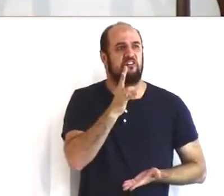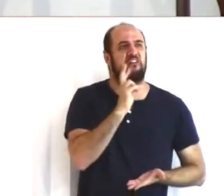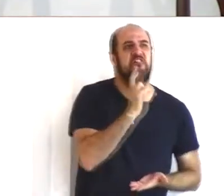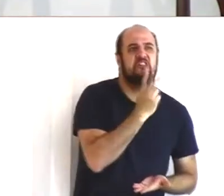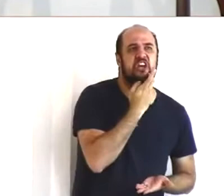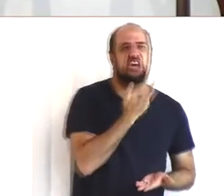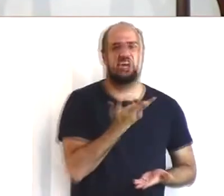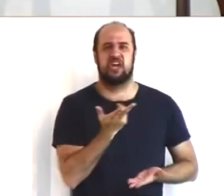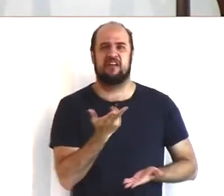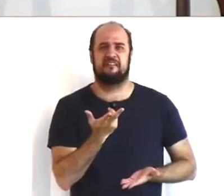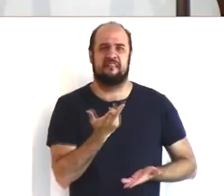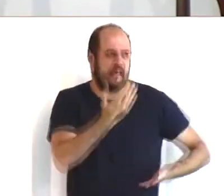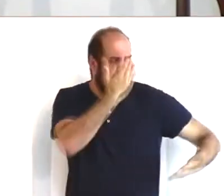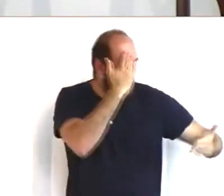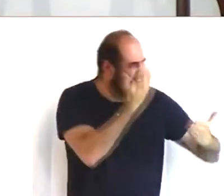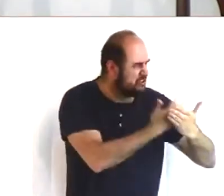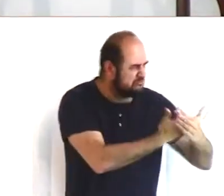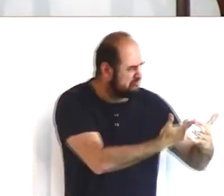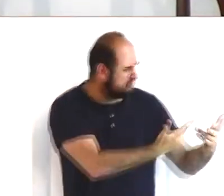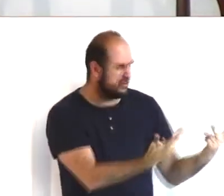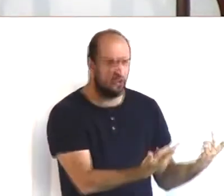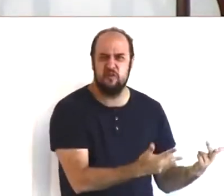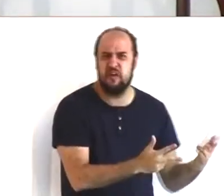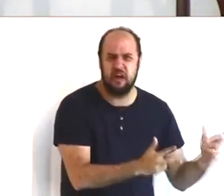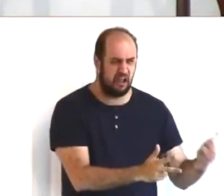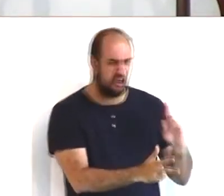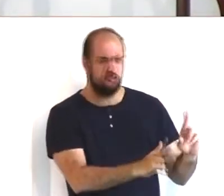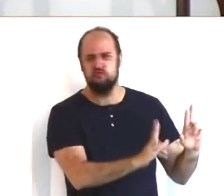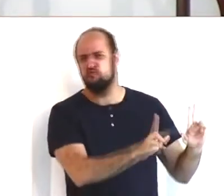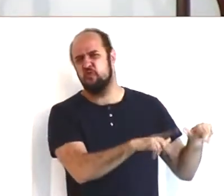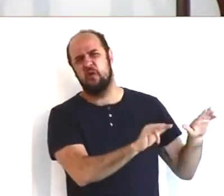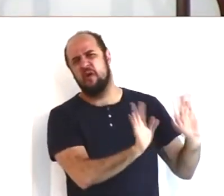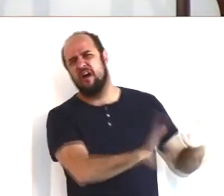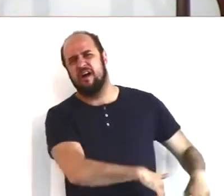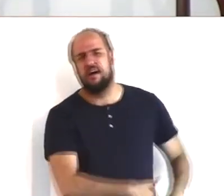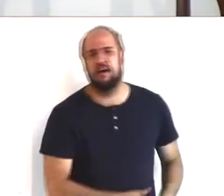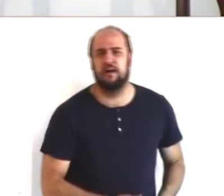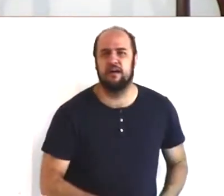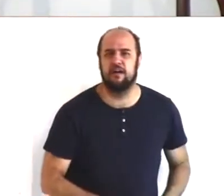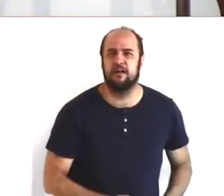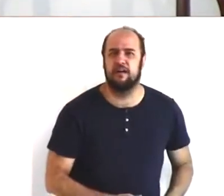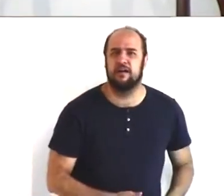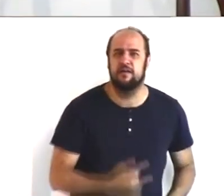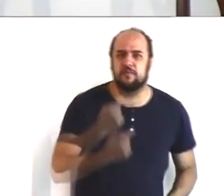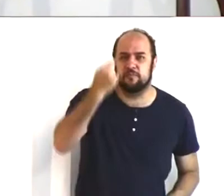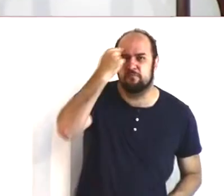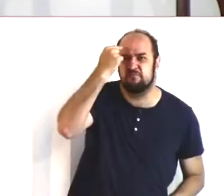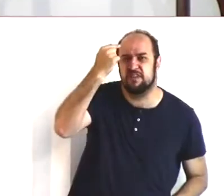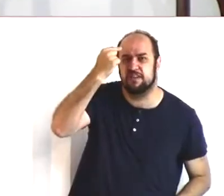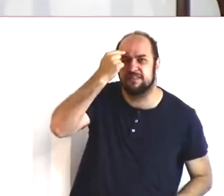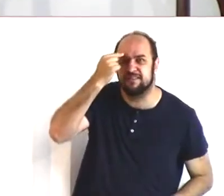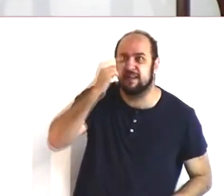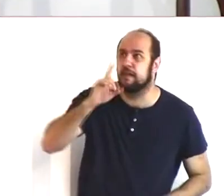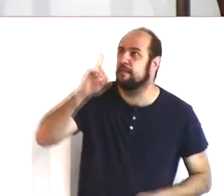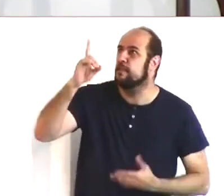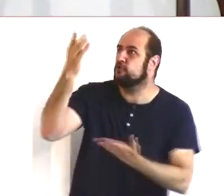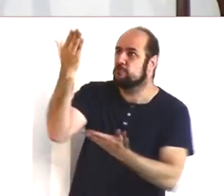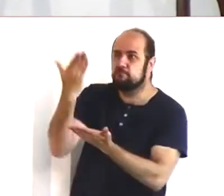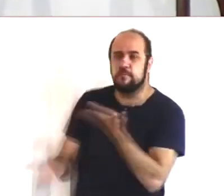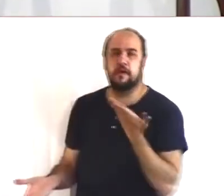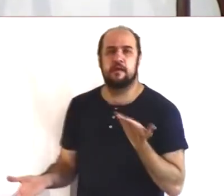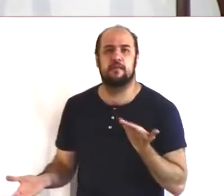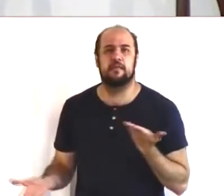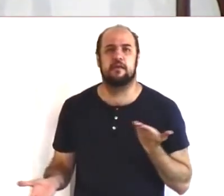novo apostando em soluções que nunca virão. Não comecemos um ano novo imaginando que o Senhor Deus deixou